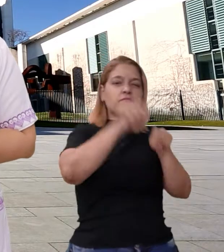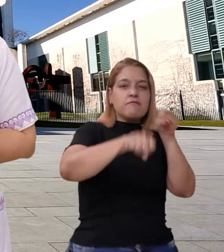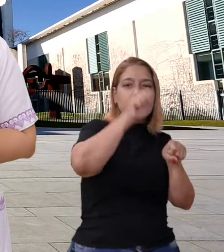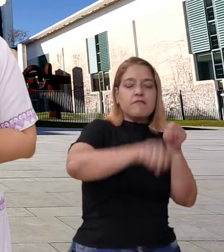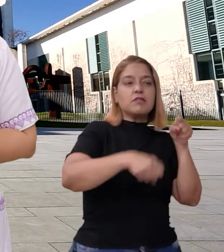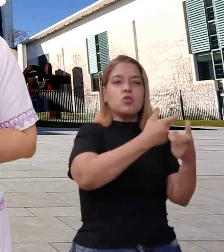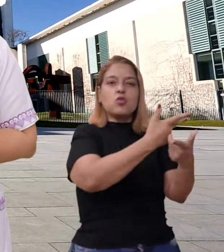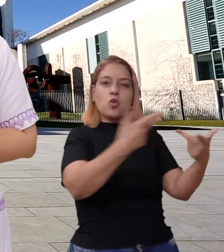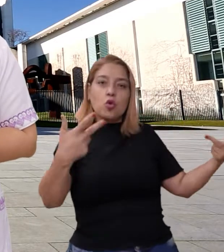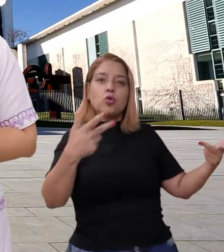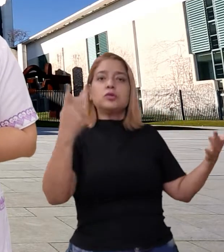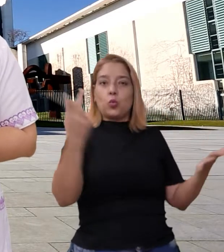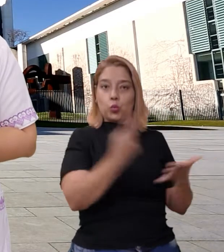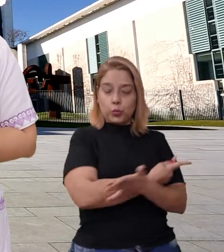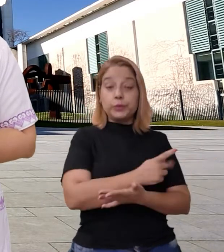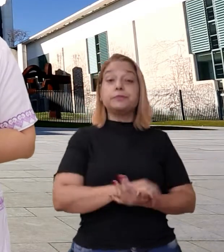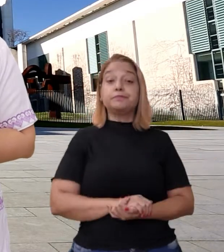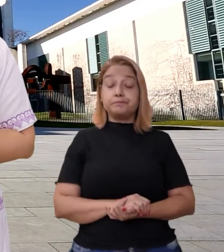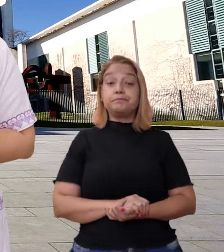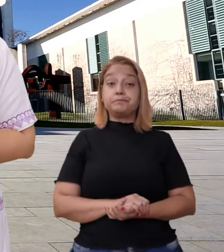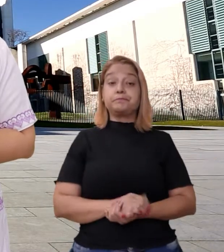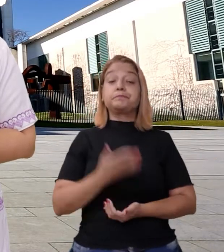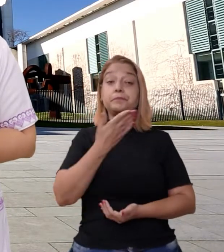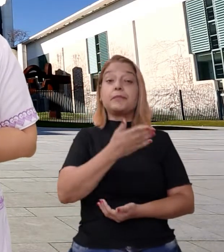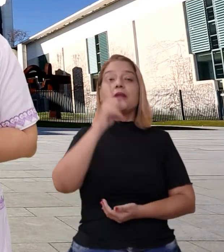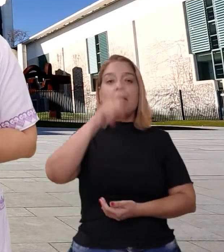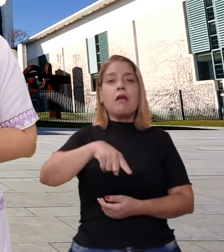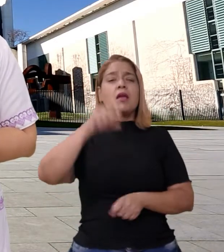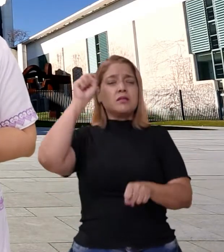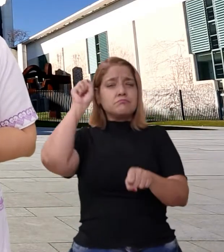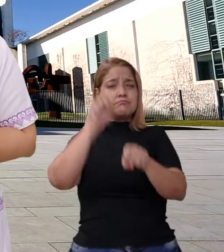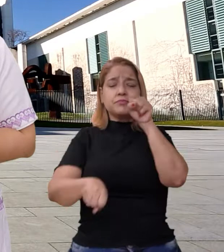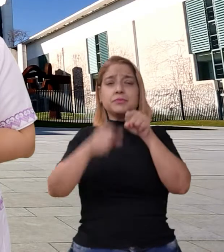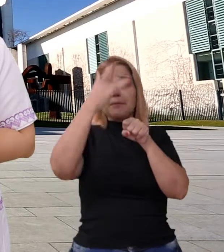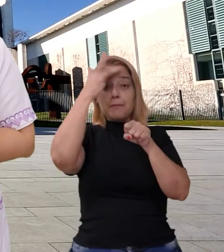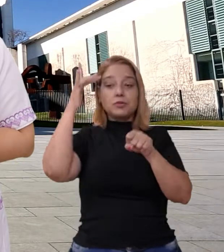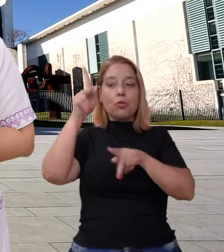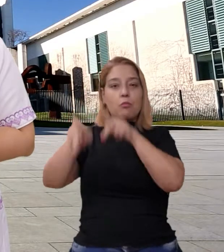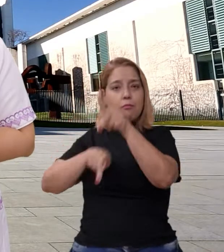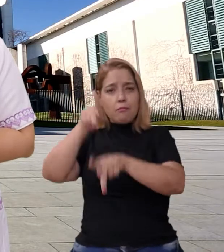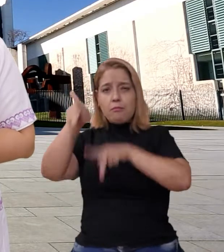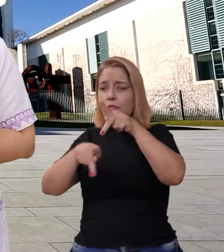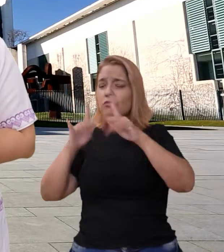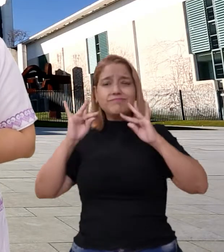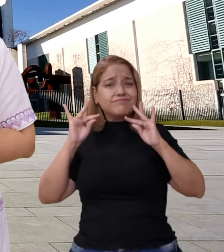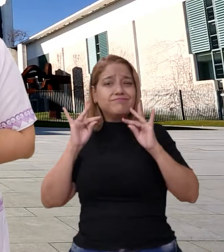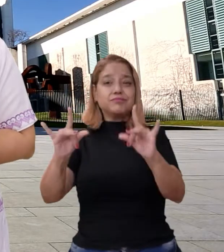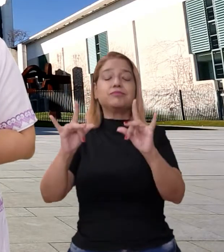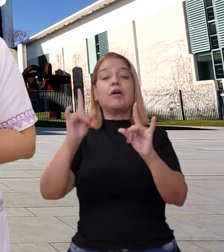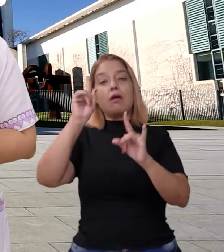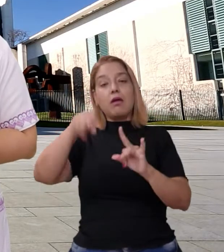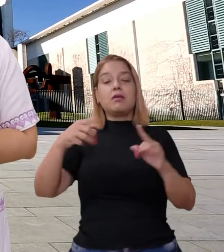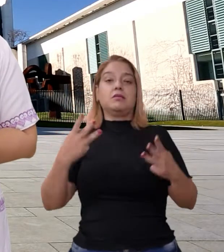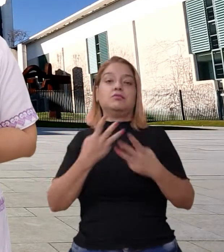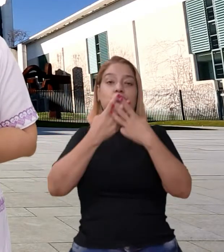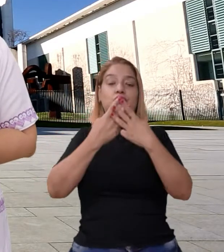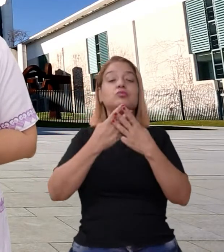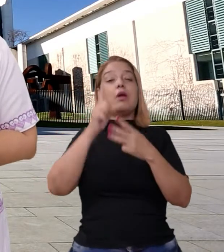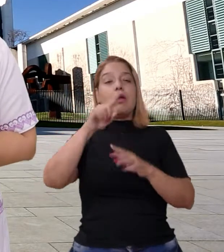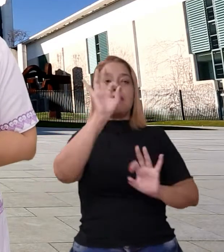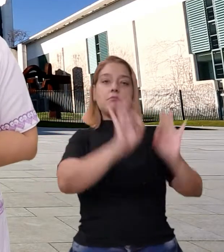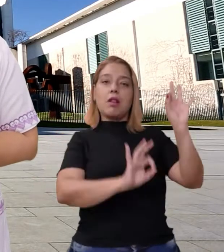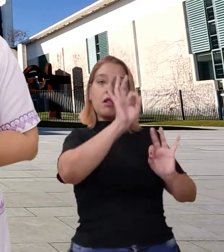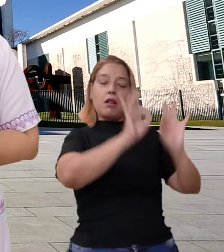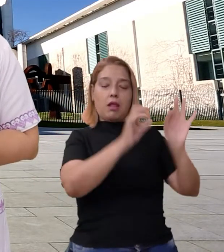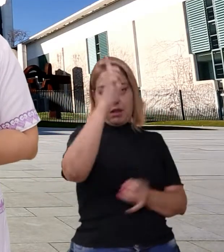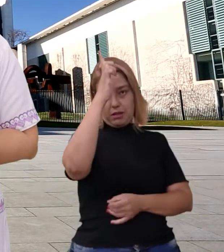massa, projetados para a execução do genocídio. Esse termo se refere à destruição total de um povo, no caso,